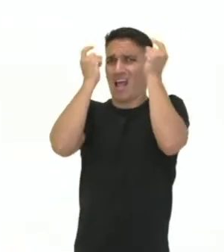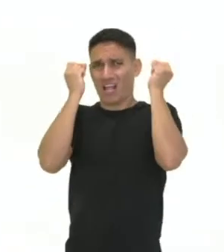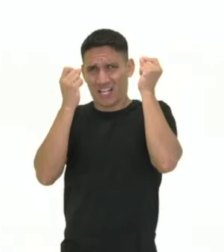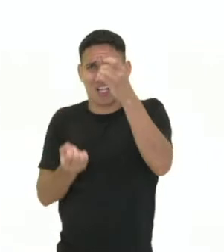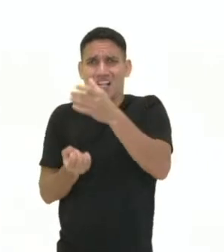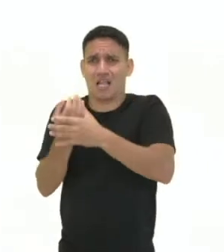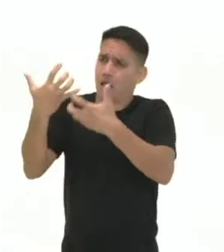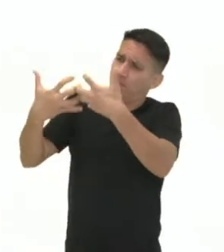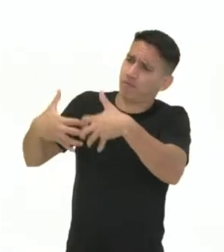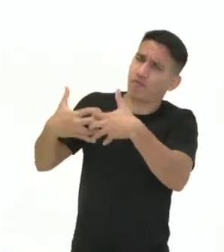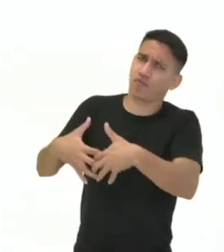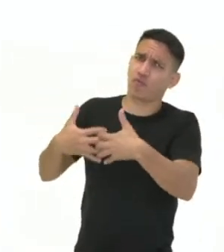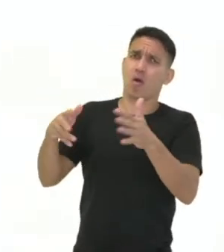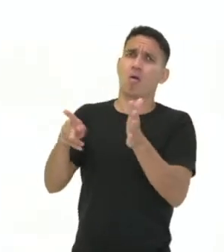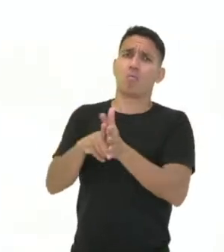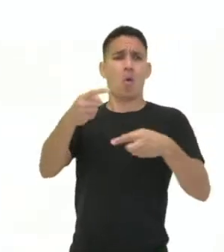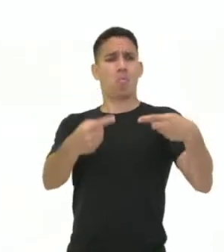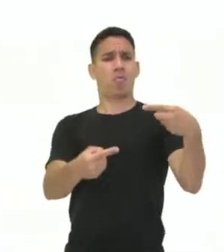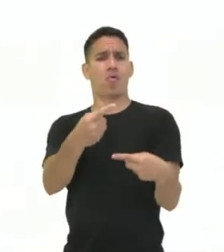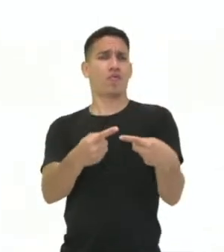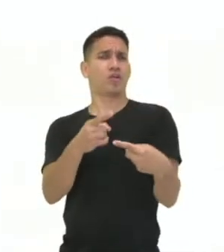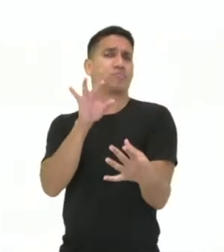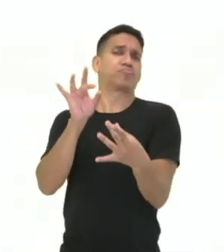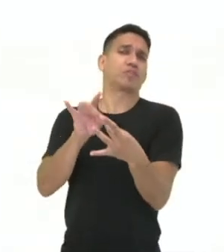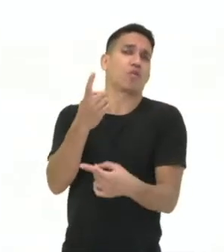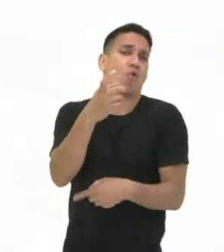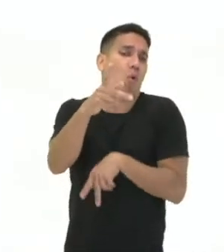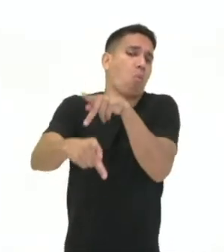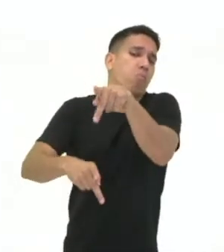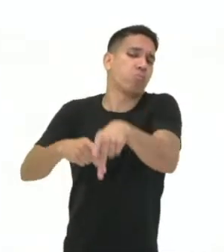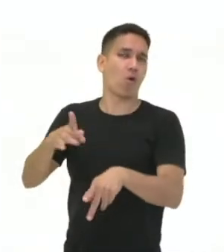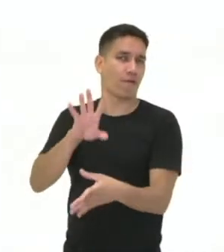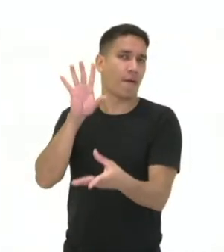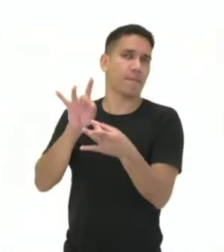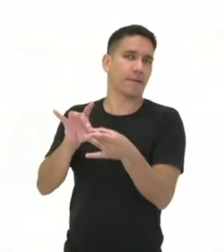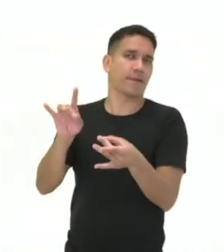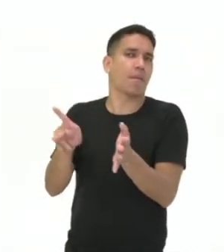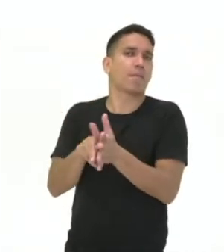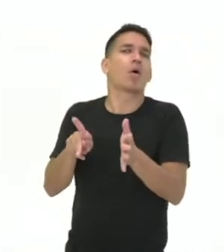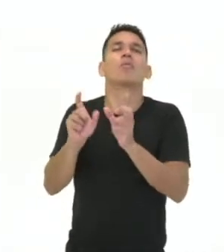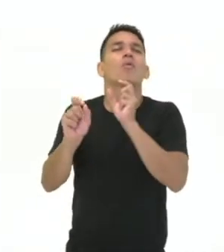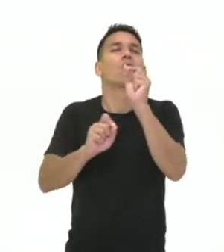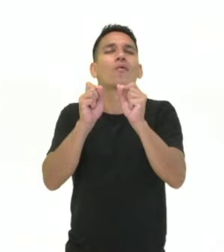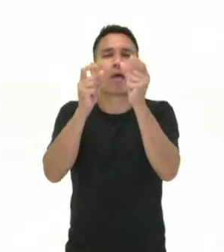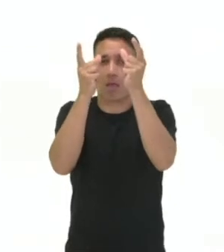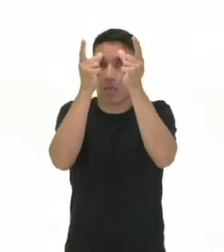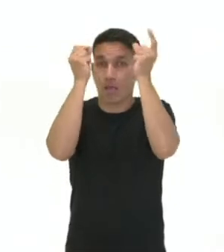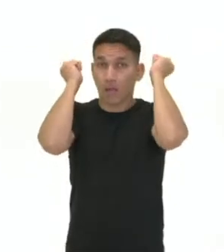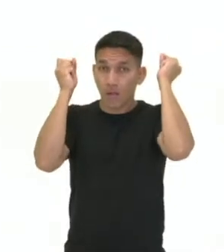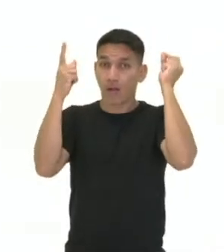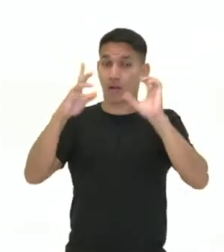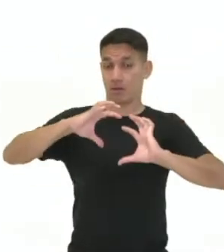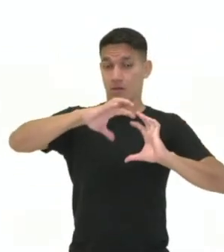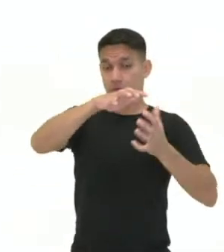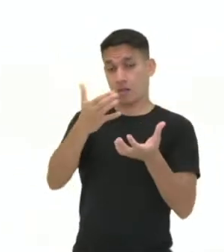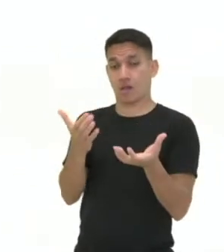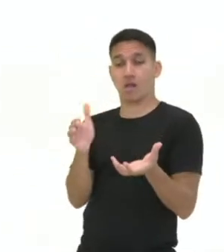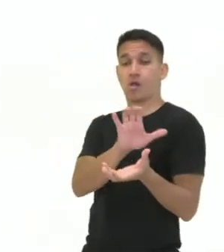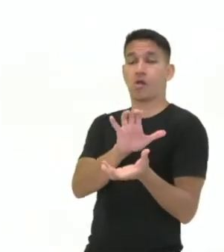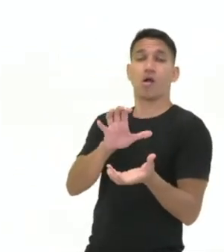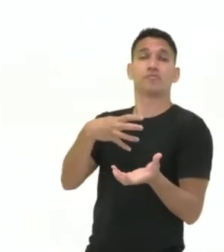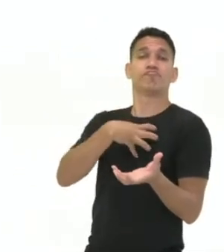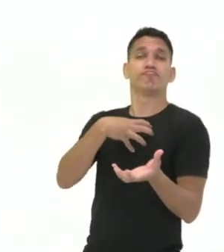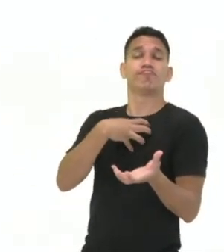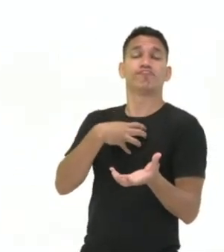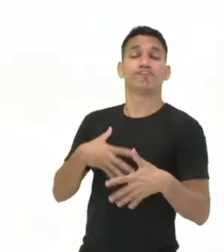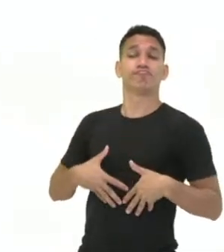político privilégio de um só povo e, em particular, do povo do qual a civilização ocidental vangloria-se de ser